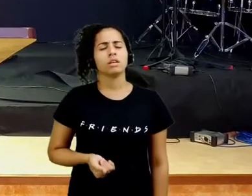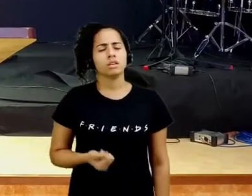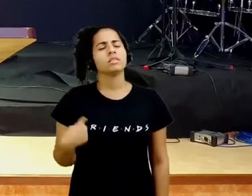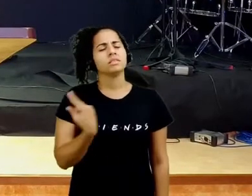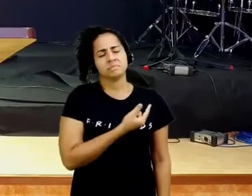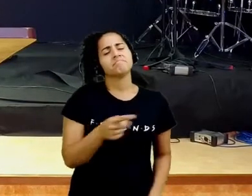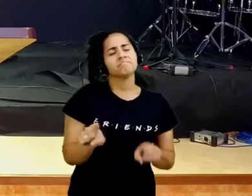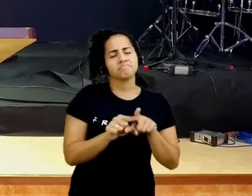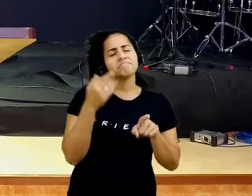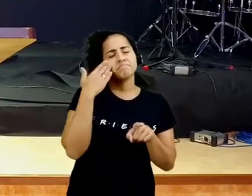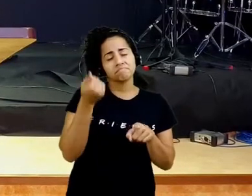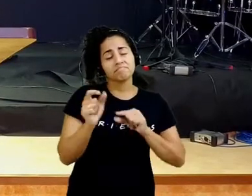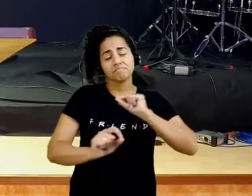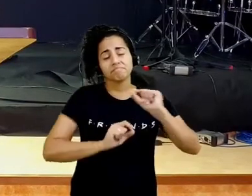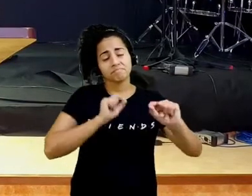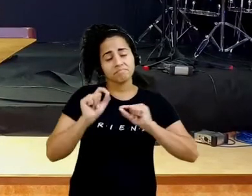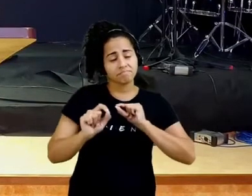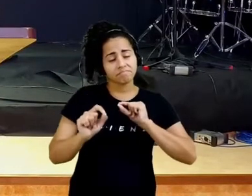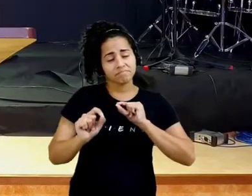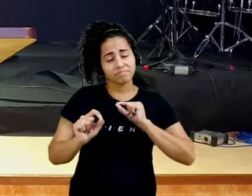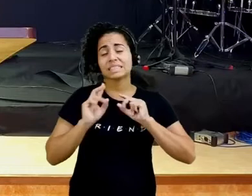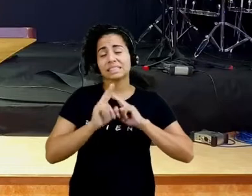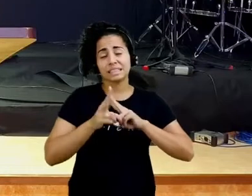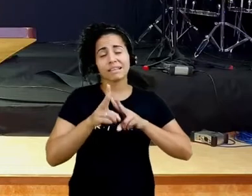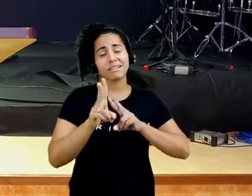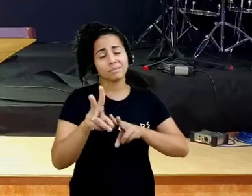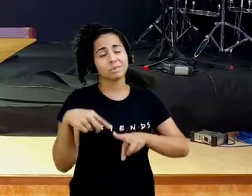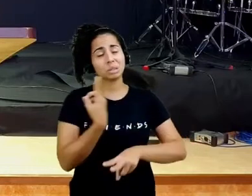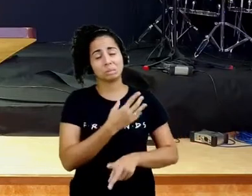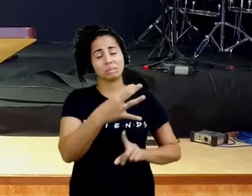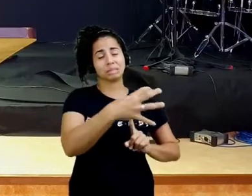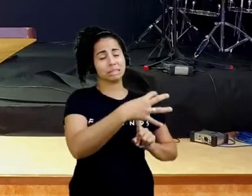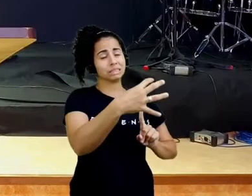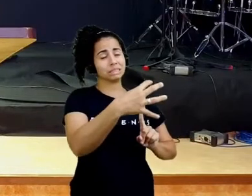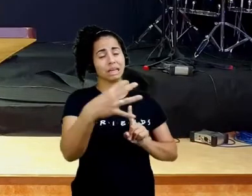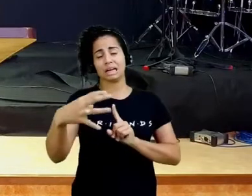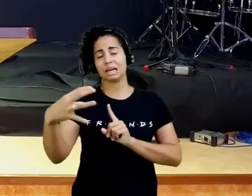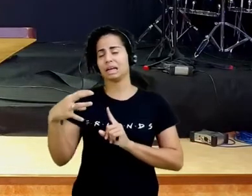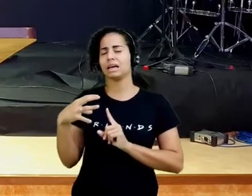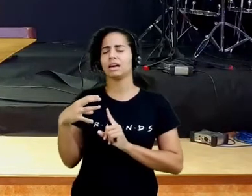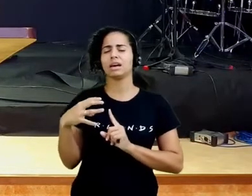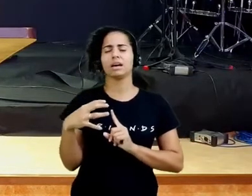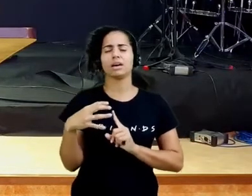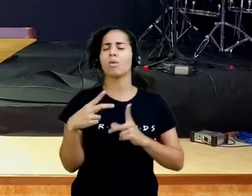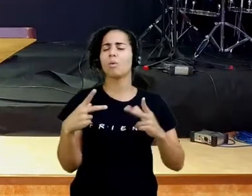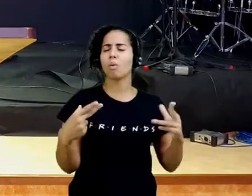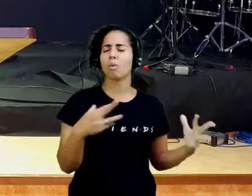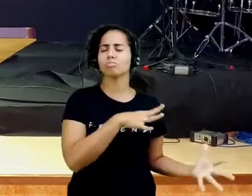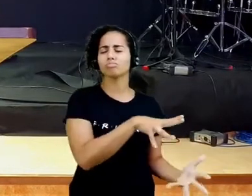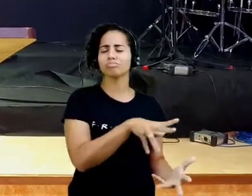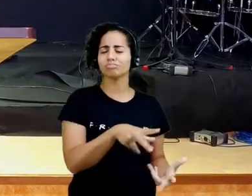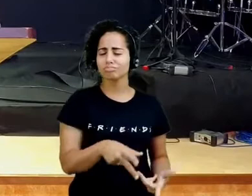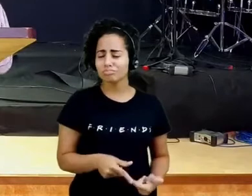sabe um pouco que muitas das vezes, aliás, o tempo todo nós somos bombardeados por tantas questões neste mundo,